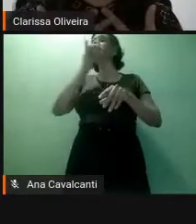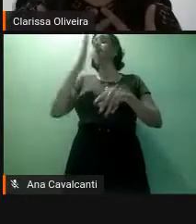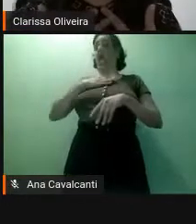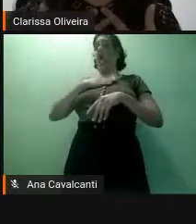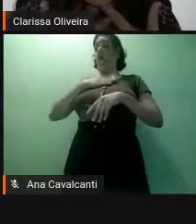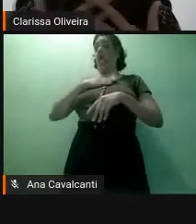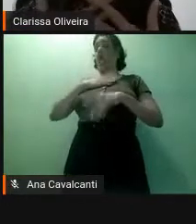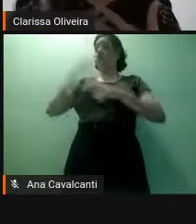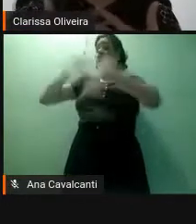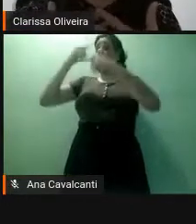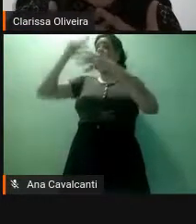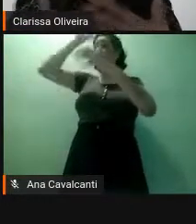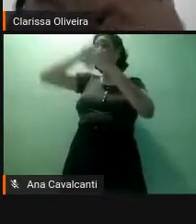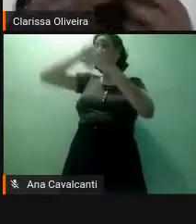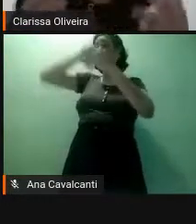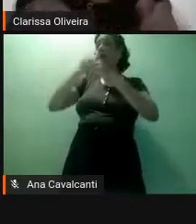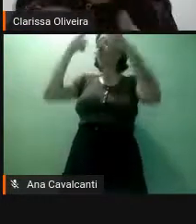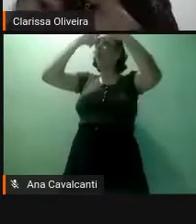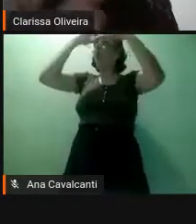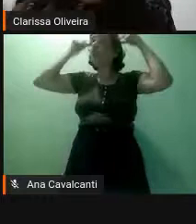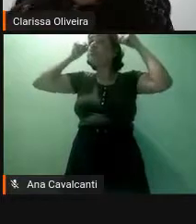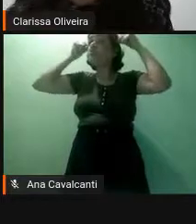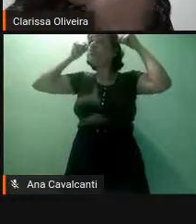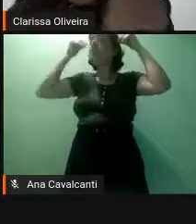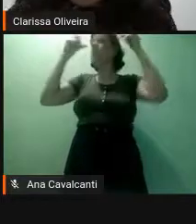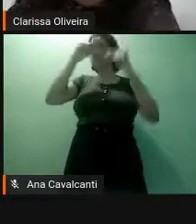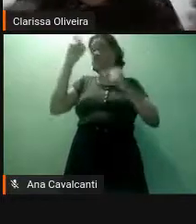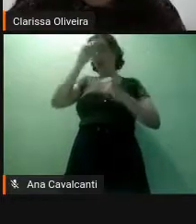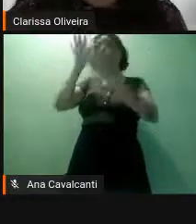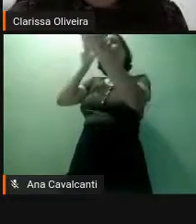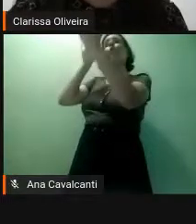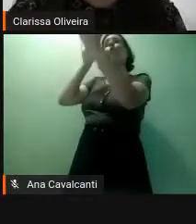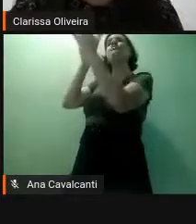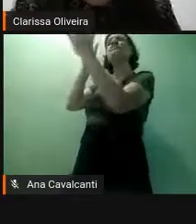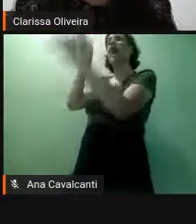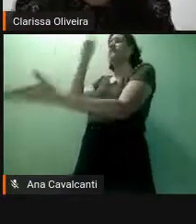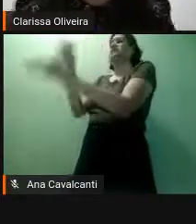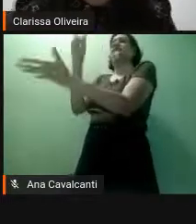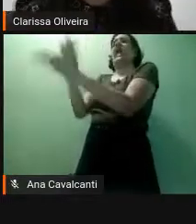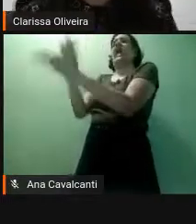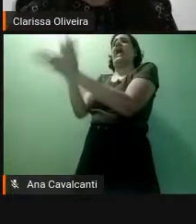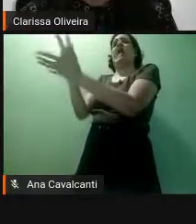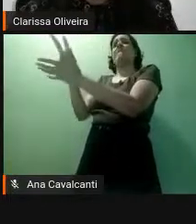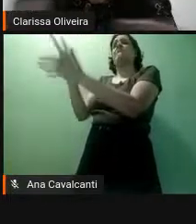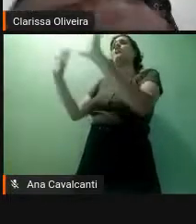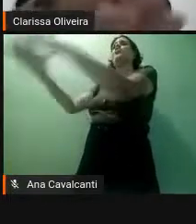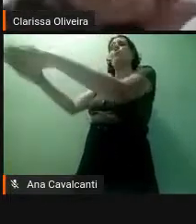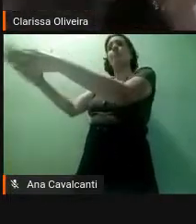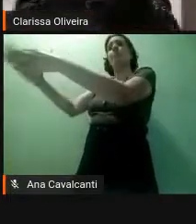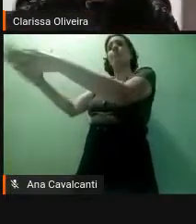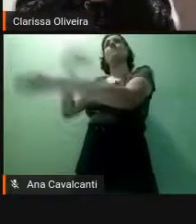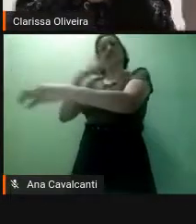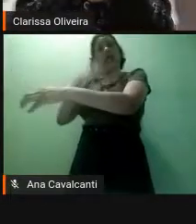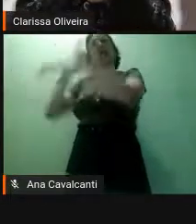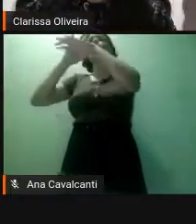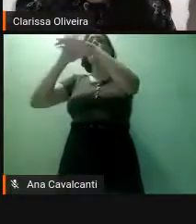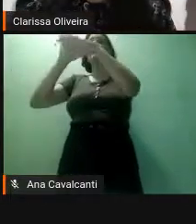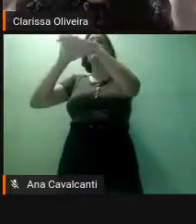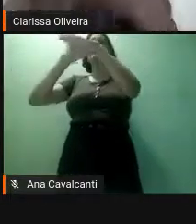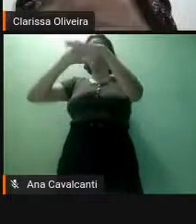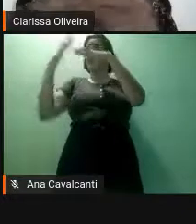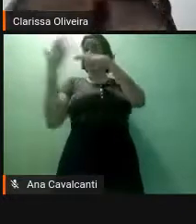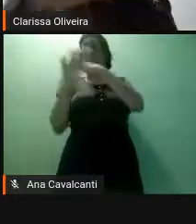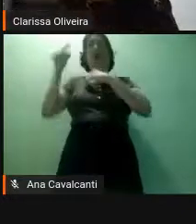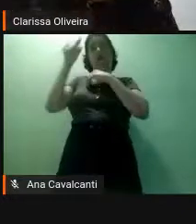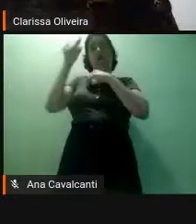profissional da saúde, eu sou enfermeira, eu estou em contato direto com pessoas que eu sei que têm Covid-19. Então, essa máscara de